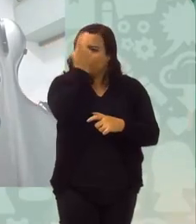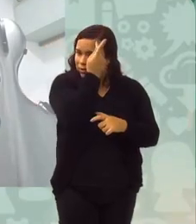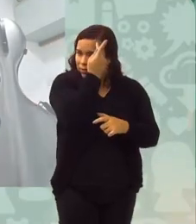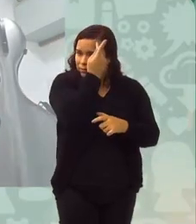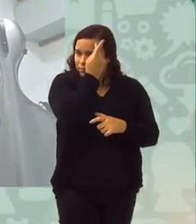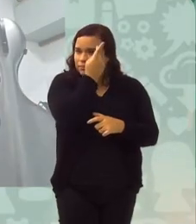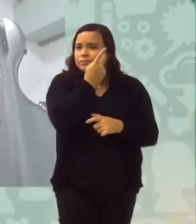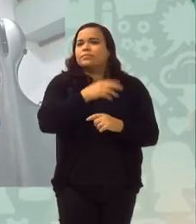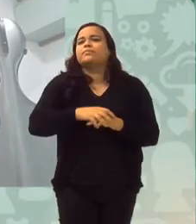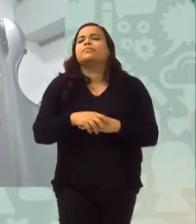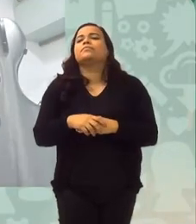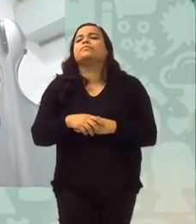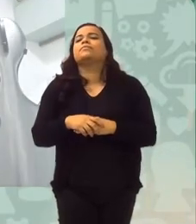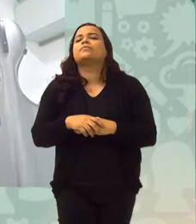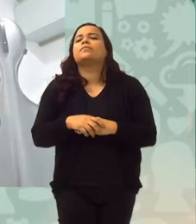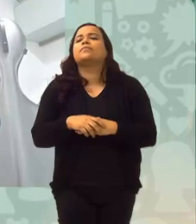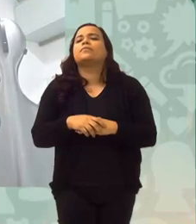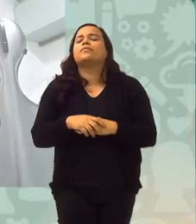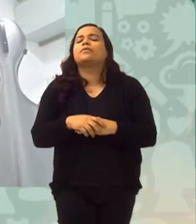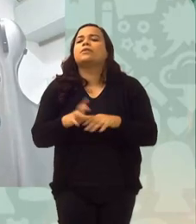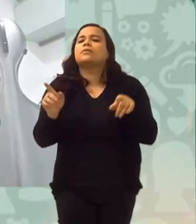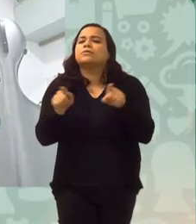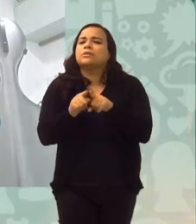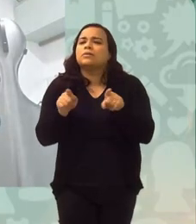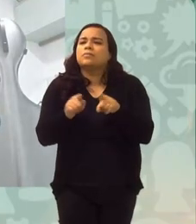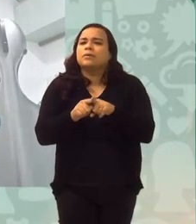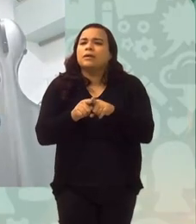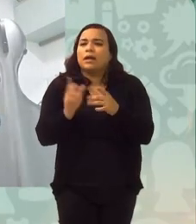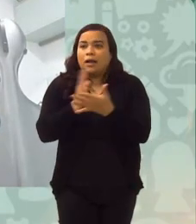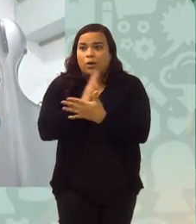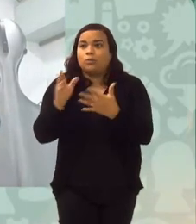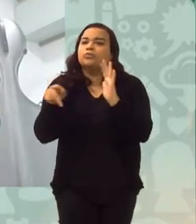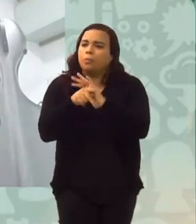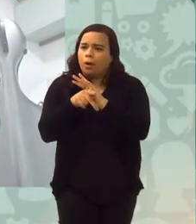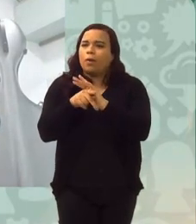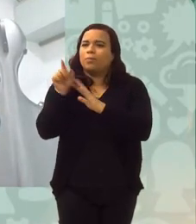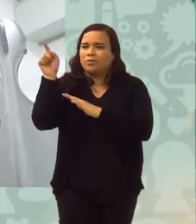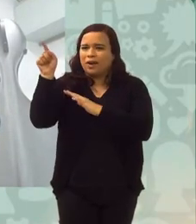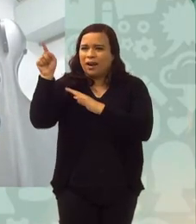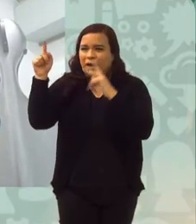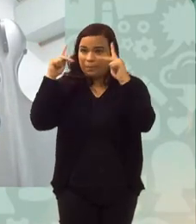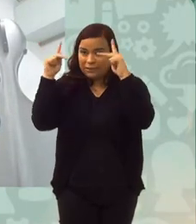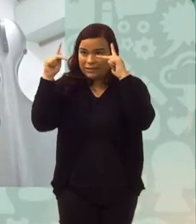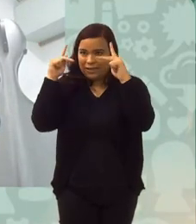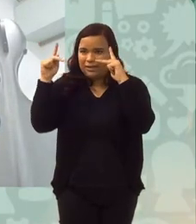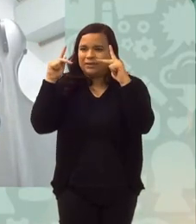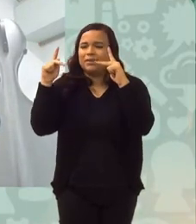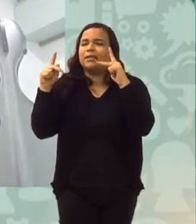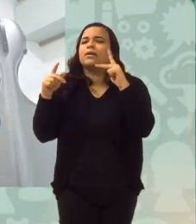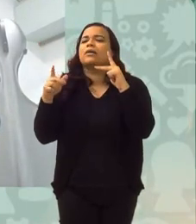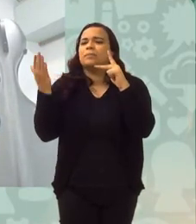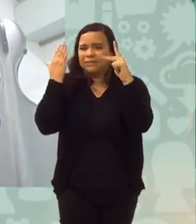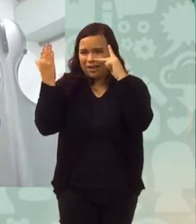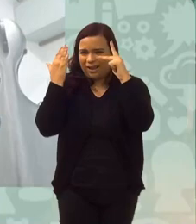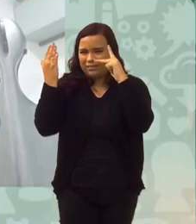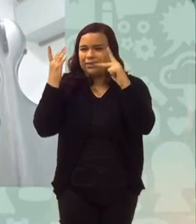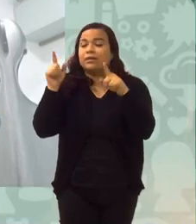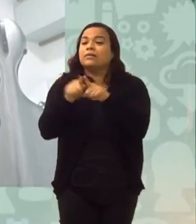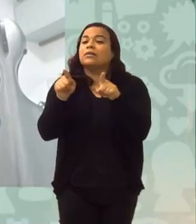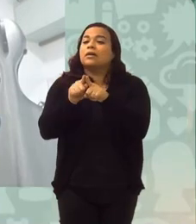Que é transtorno de hiperatividade, transtorno de atenção e hiperatividade, até os pacientes da psiquiatria